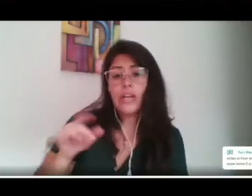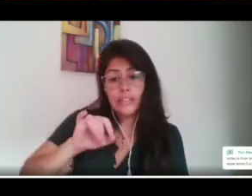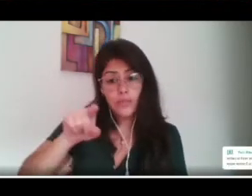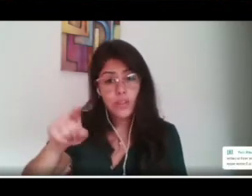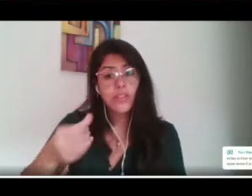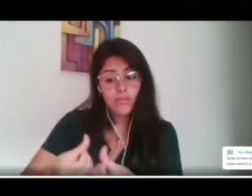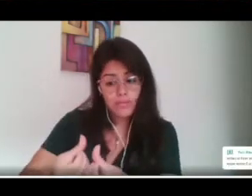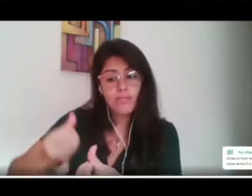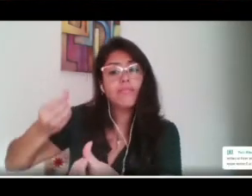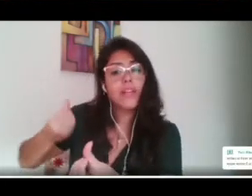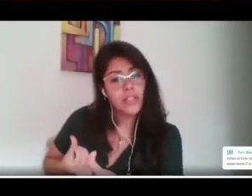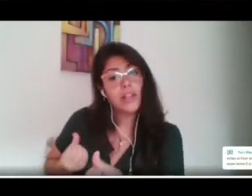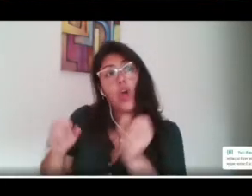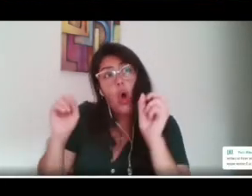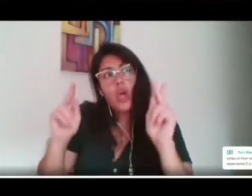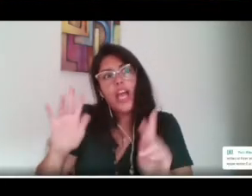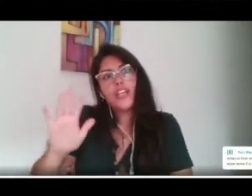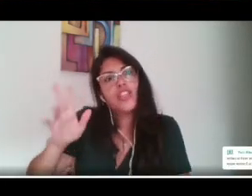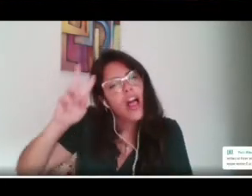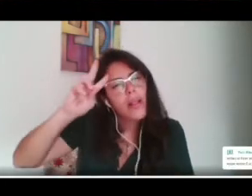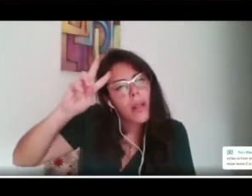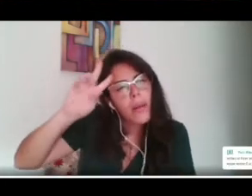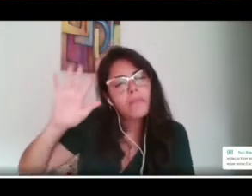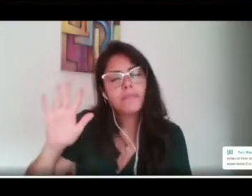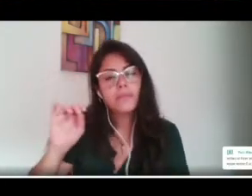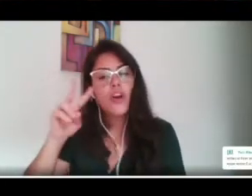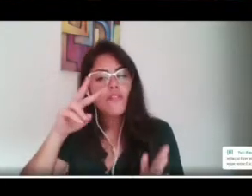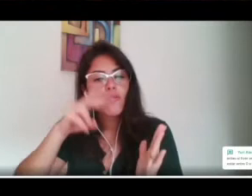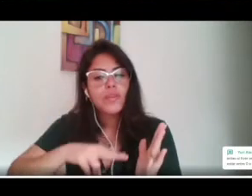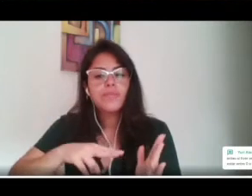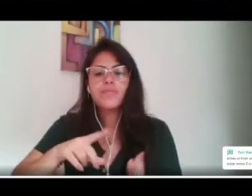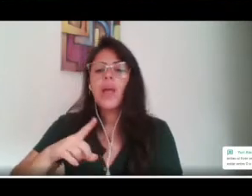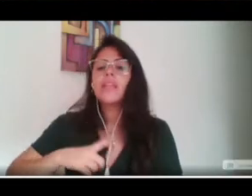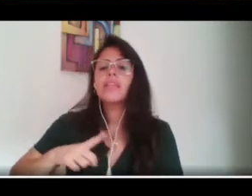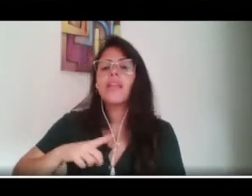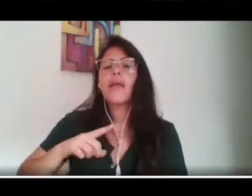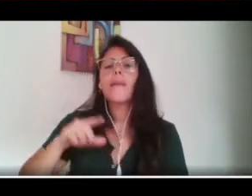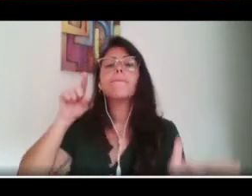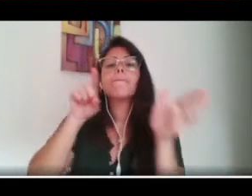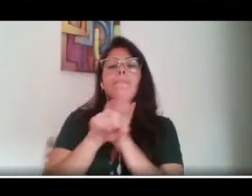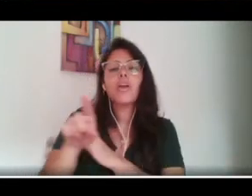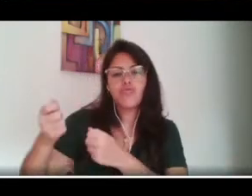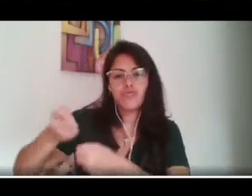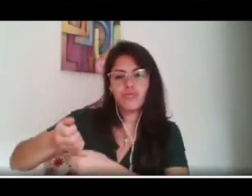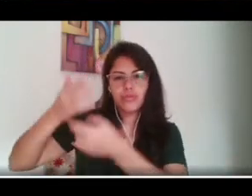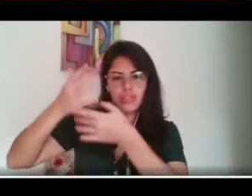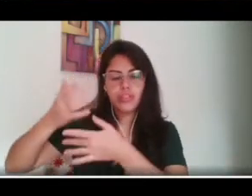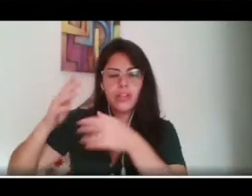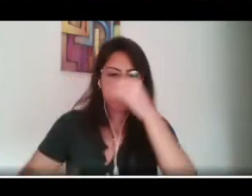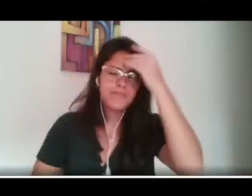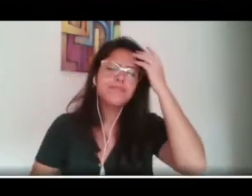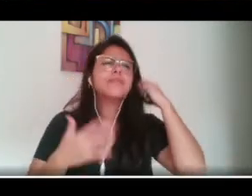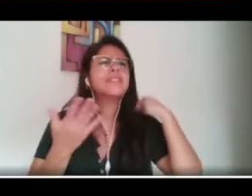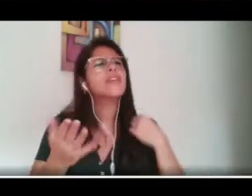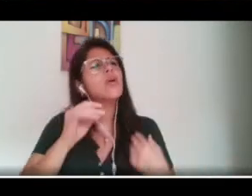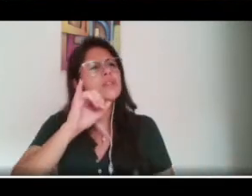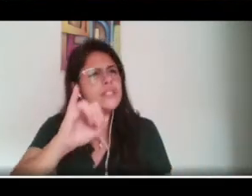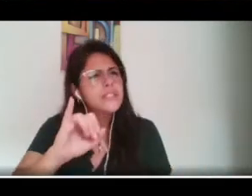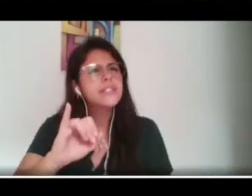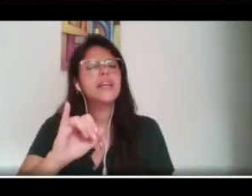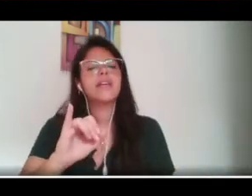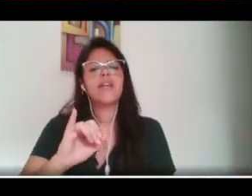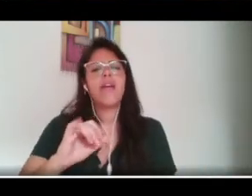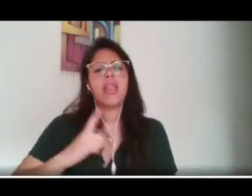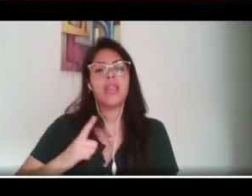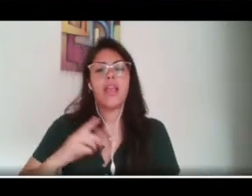viu, já tá bom. O Yuri está fazendo uma pergunta. Então, se tiver em aceleração, o vetor aceleração